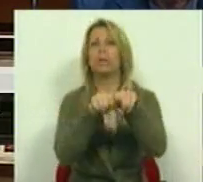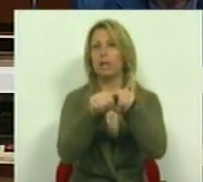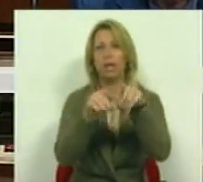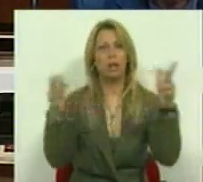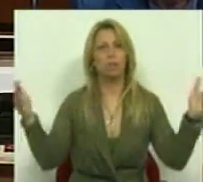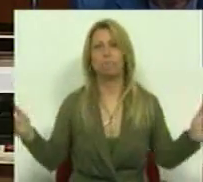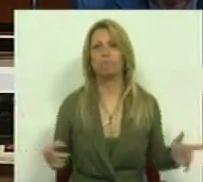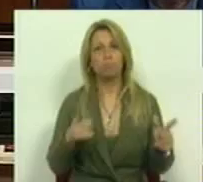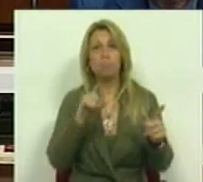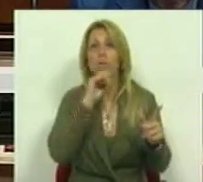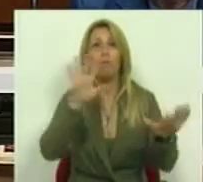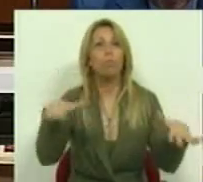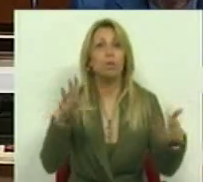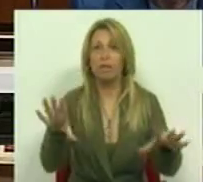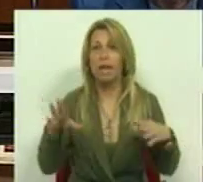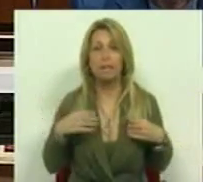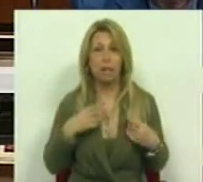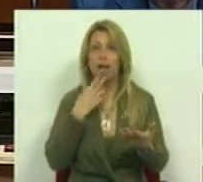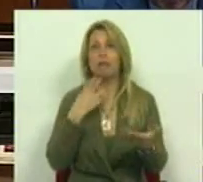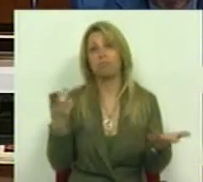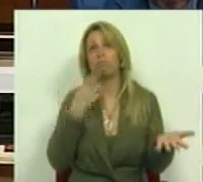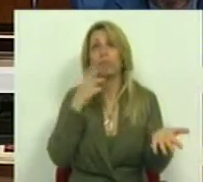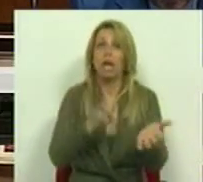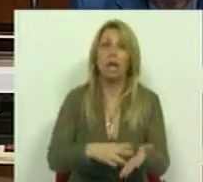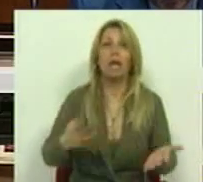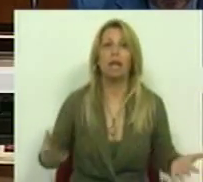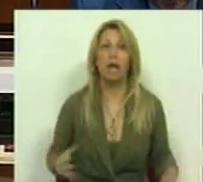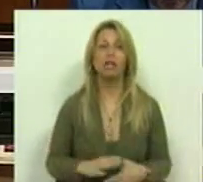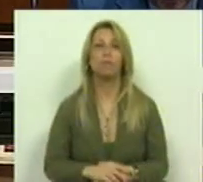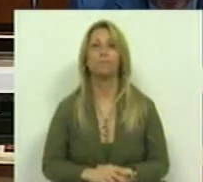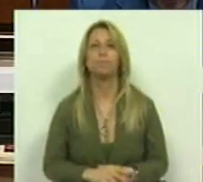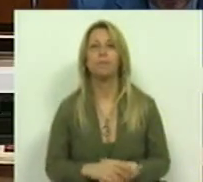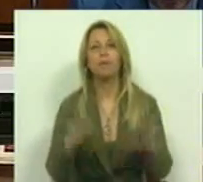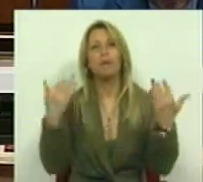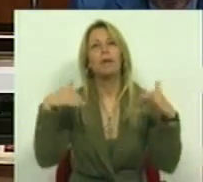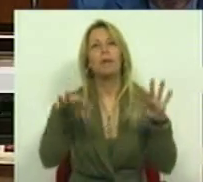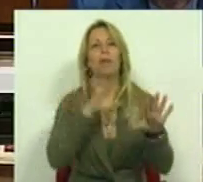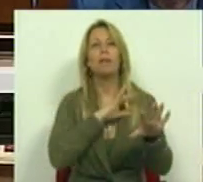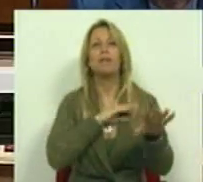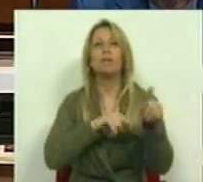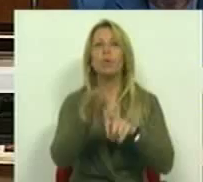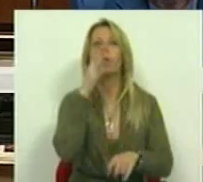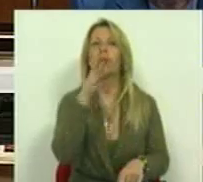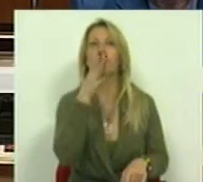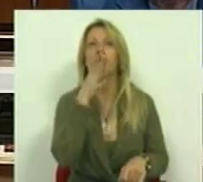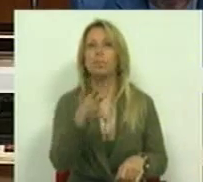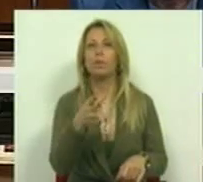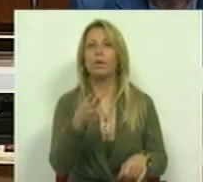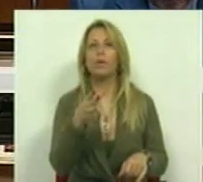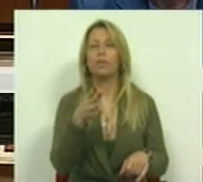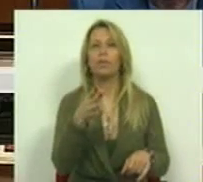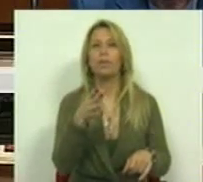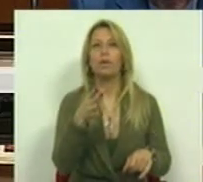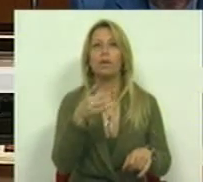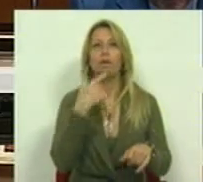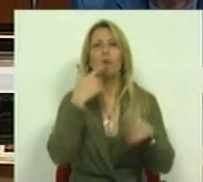forem admissíveis e reais. Mas, Sr. Deputado, escusa de querer tentar